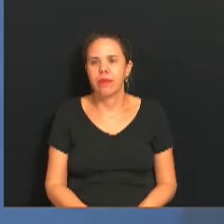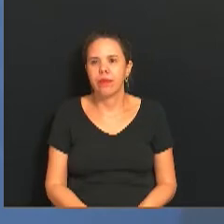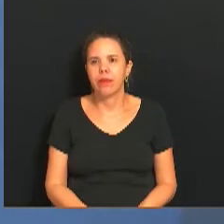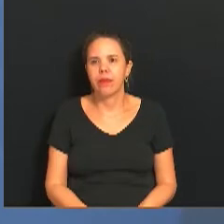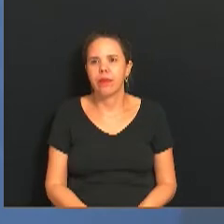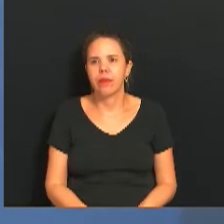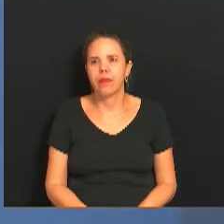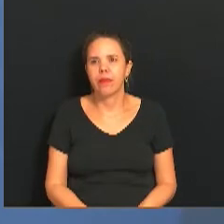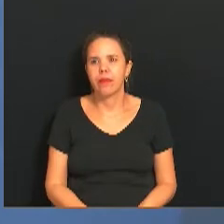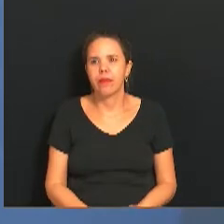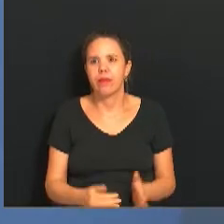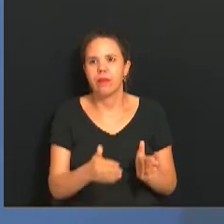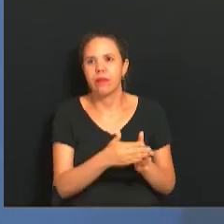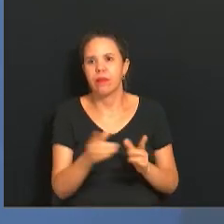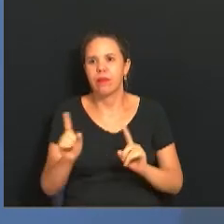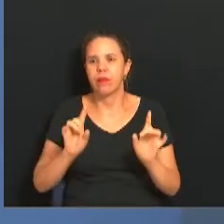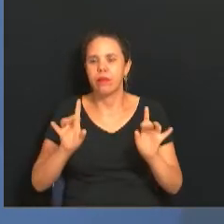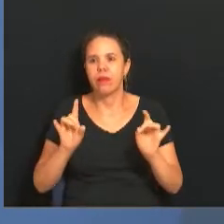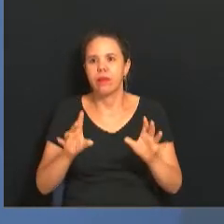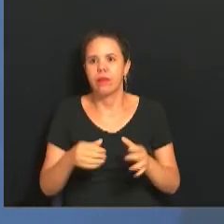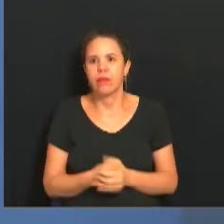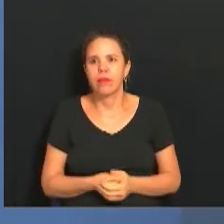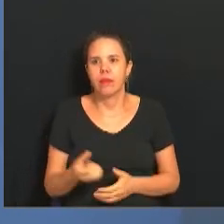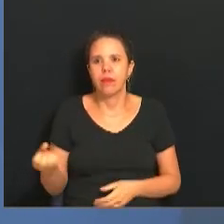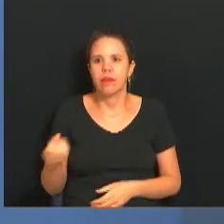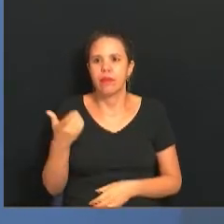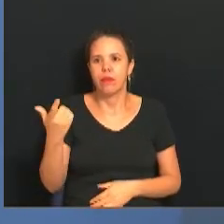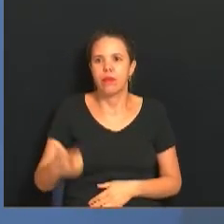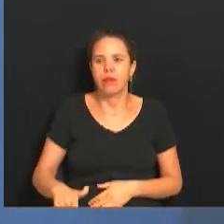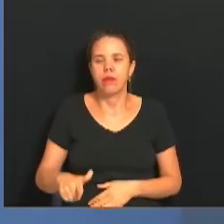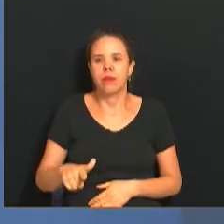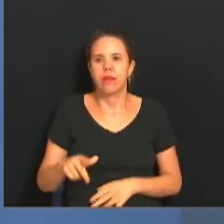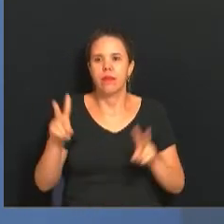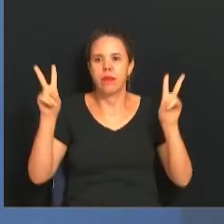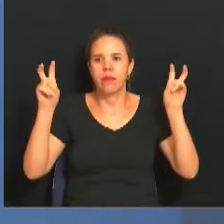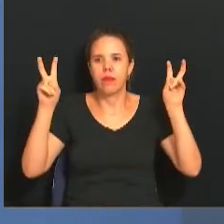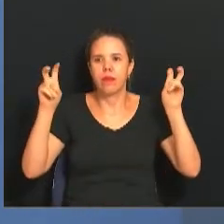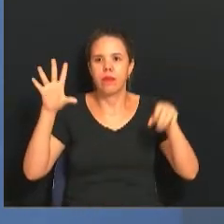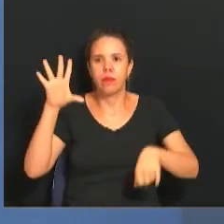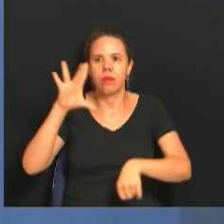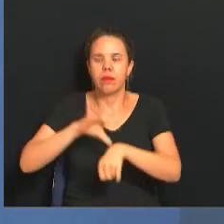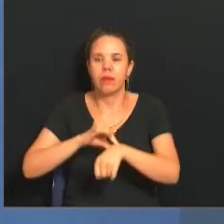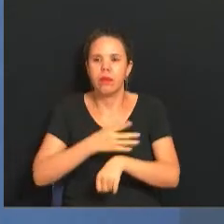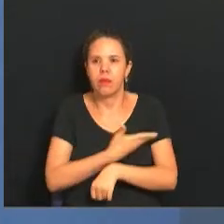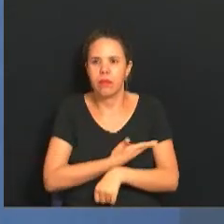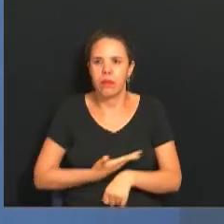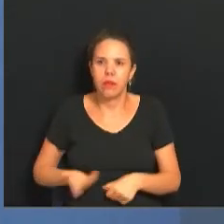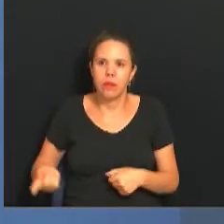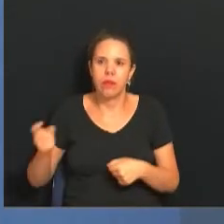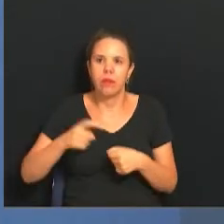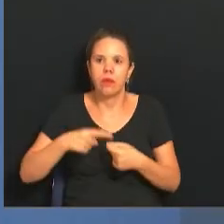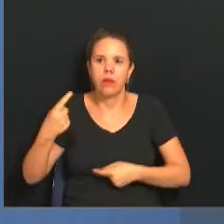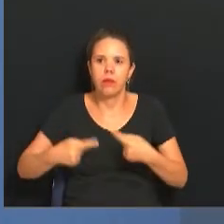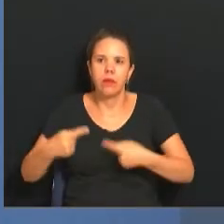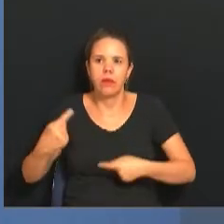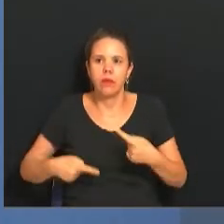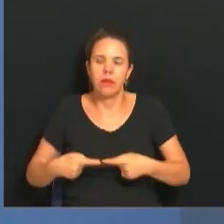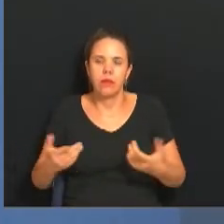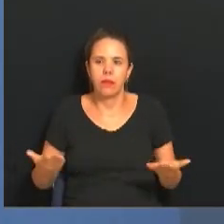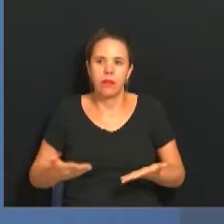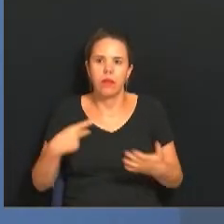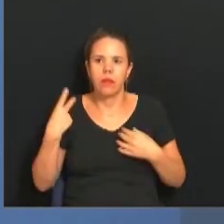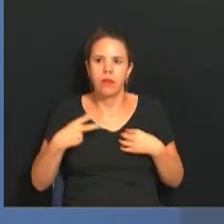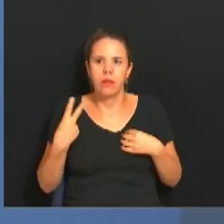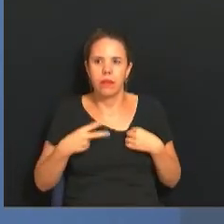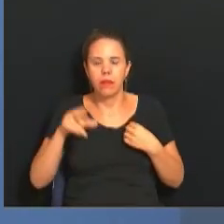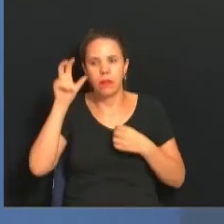E durante a reunião extraordinária, novamente, o tema segurança pública voltou a ser discutido. Desta vez, o vereador